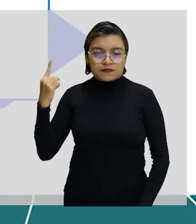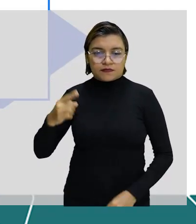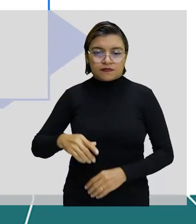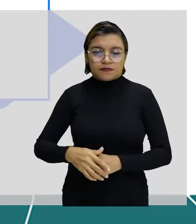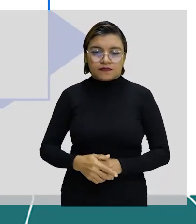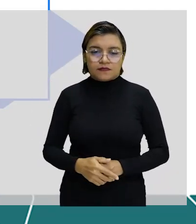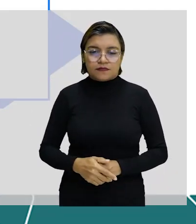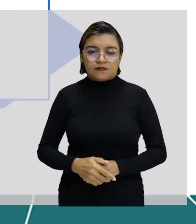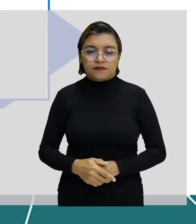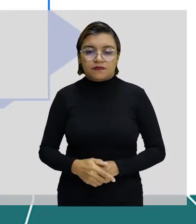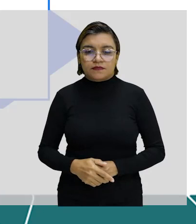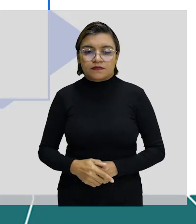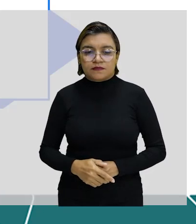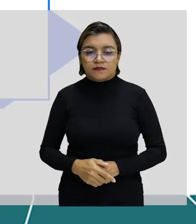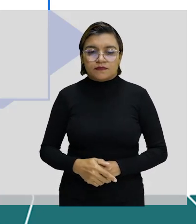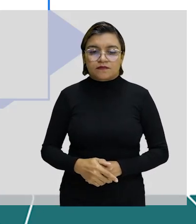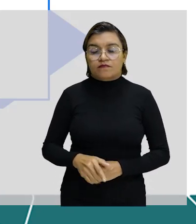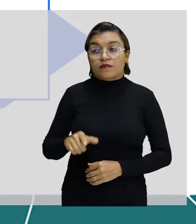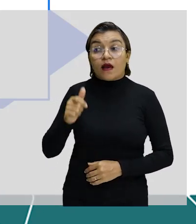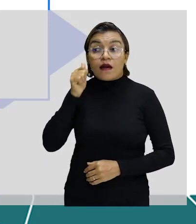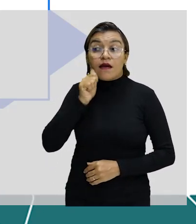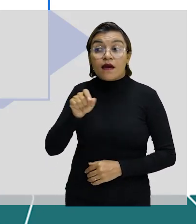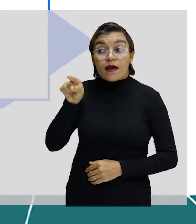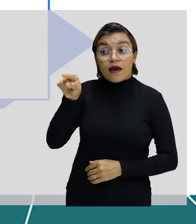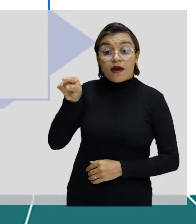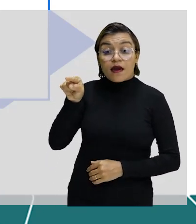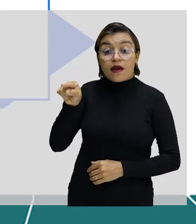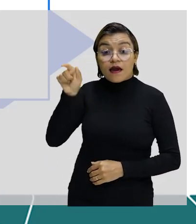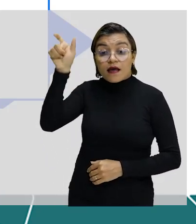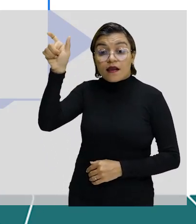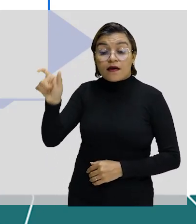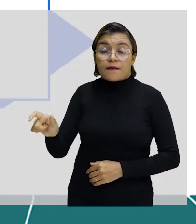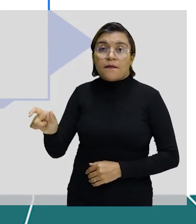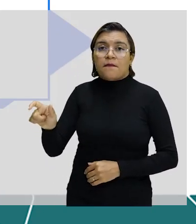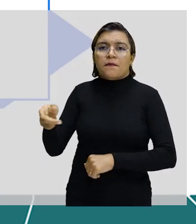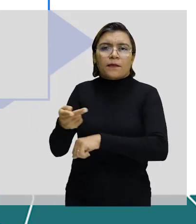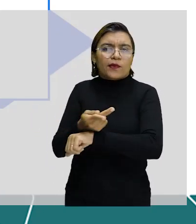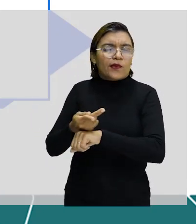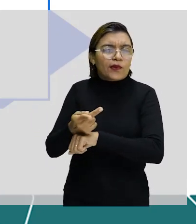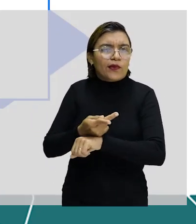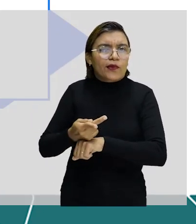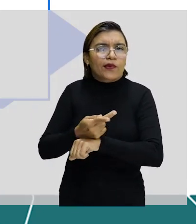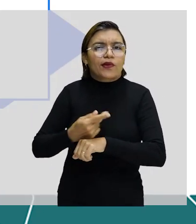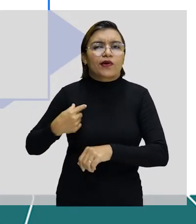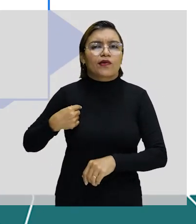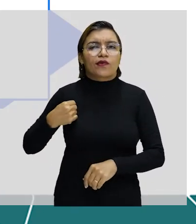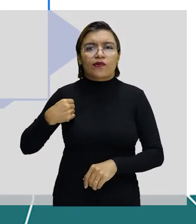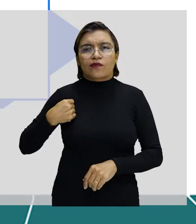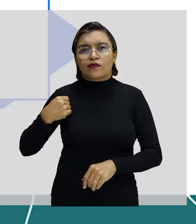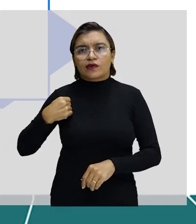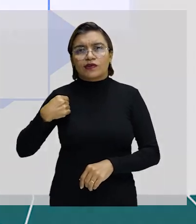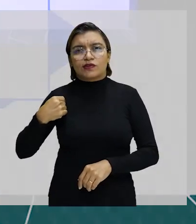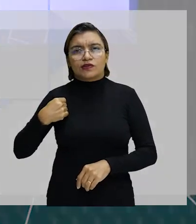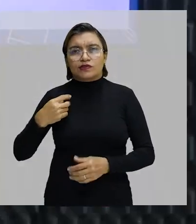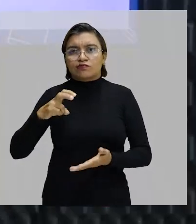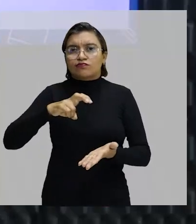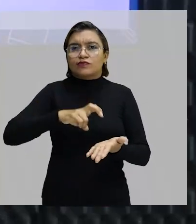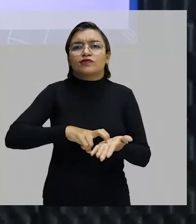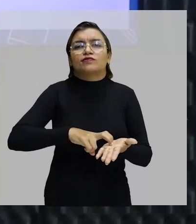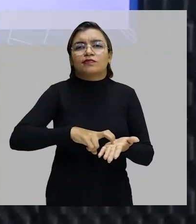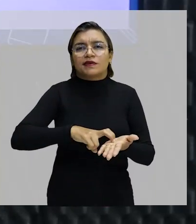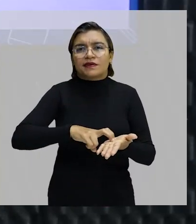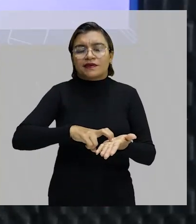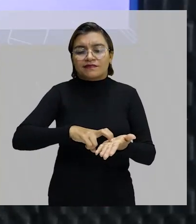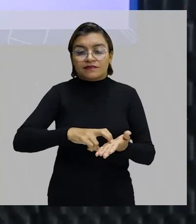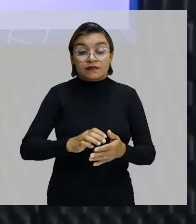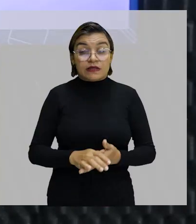since morning. Ela está procurando o seu vestido desde manhã. Né? Ou seja, ela